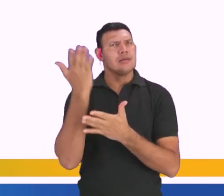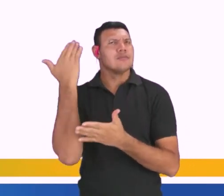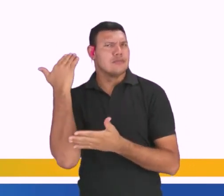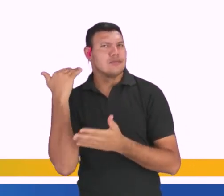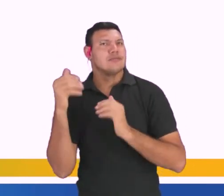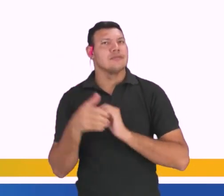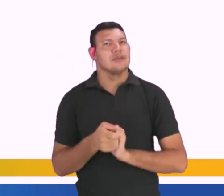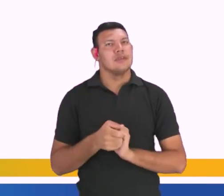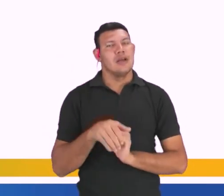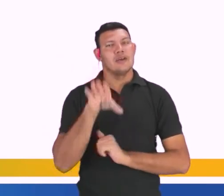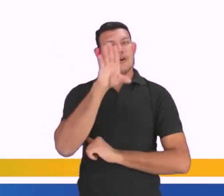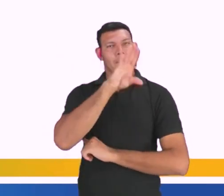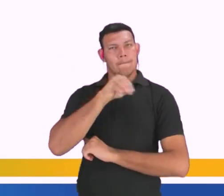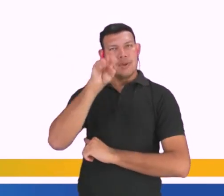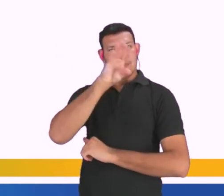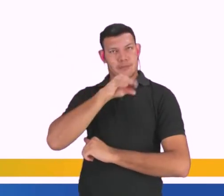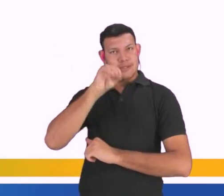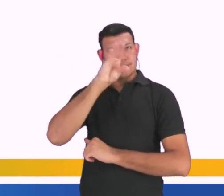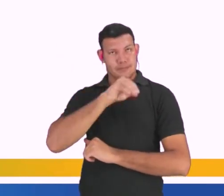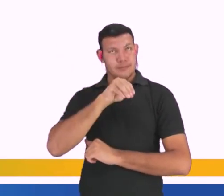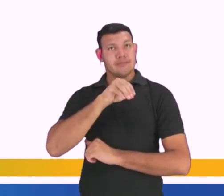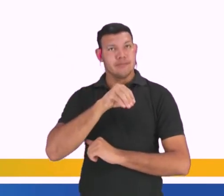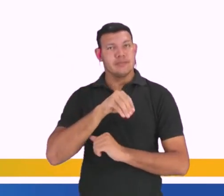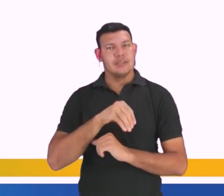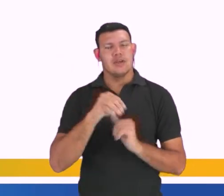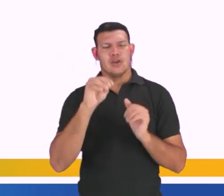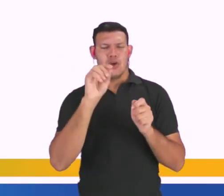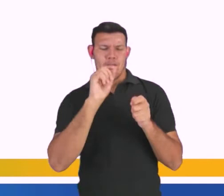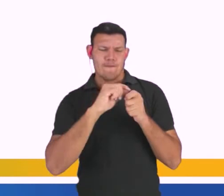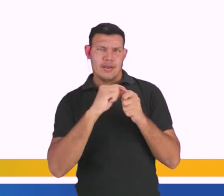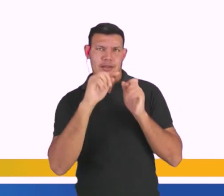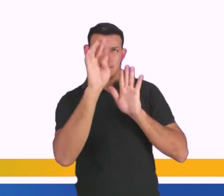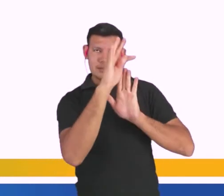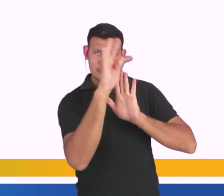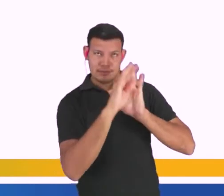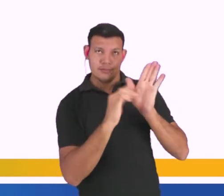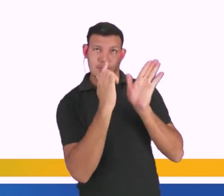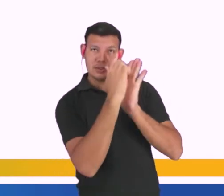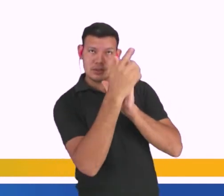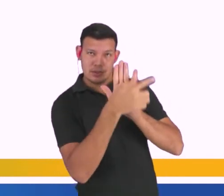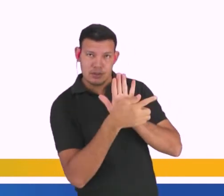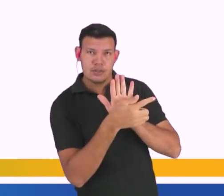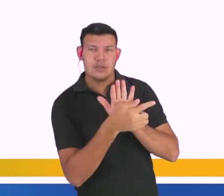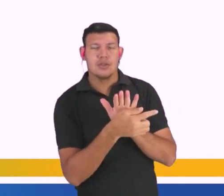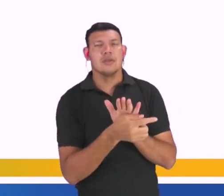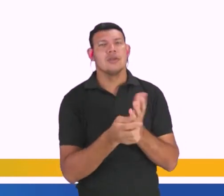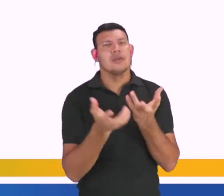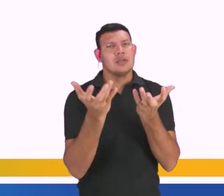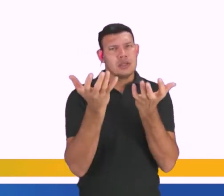o autor, a pessoa que está produzindo ali aquele